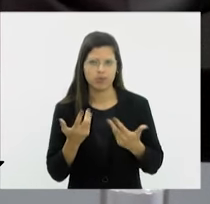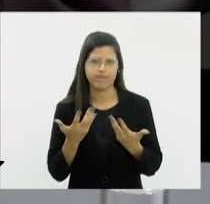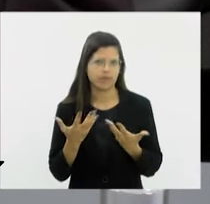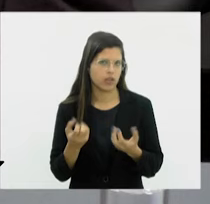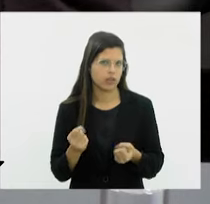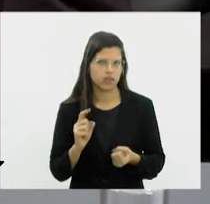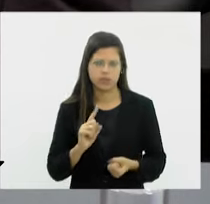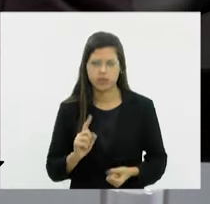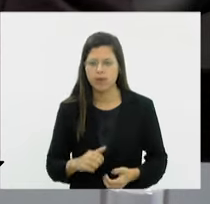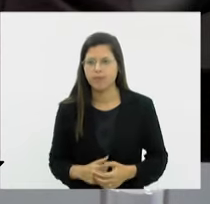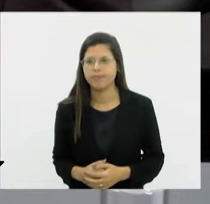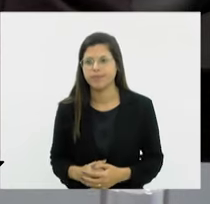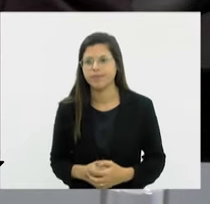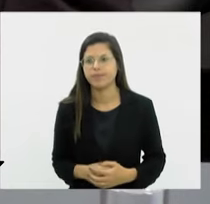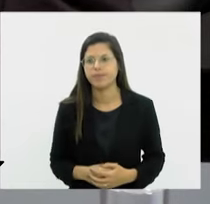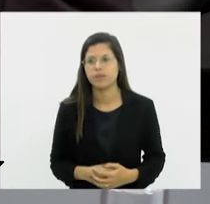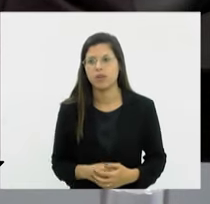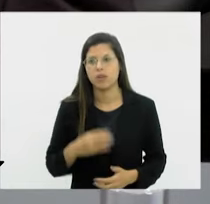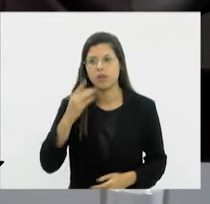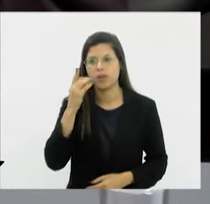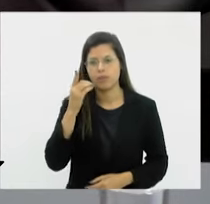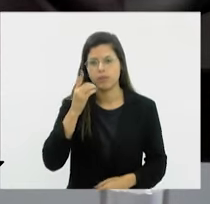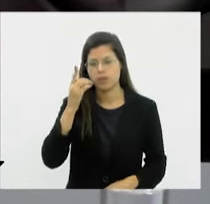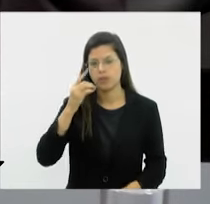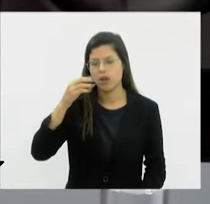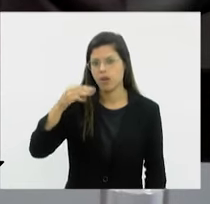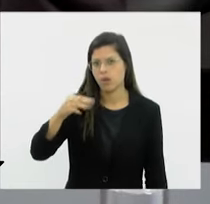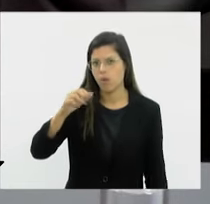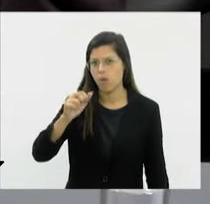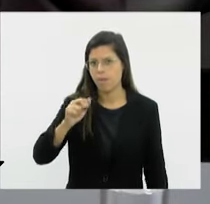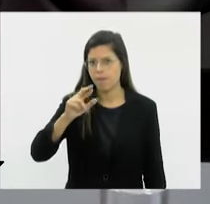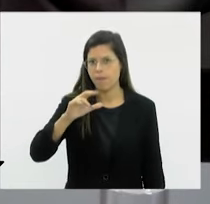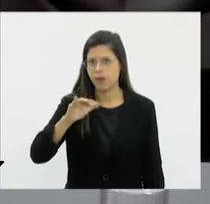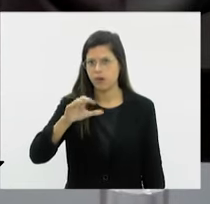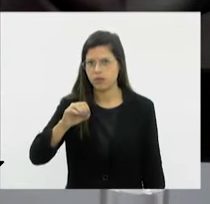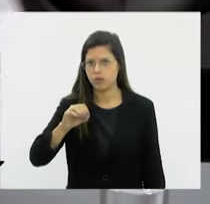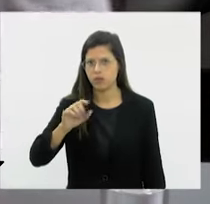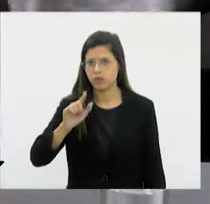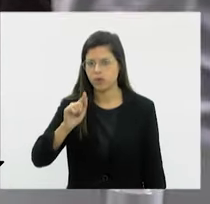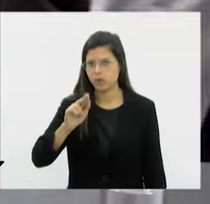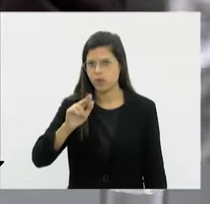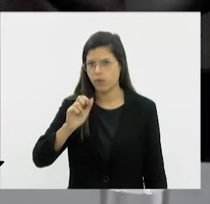Seguramente o deputado Márcio